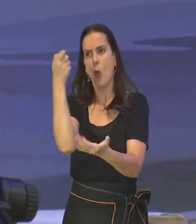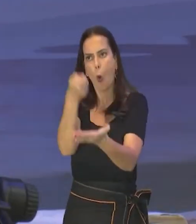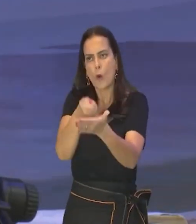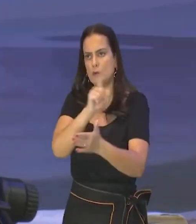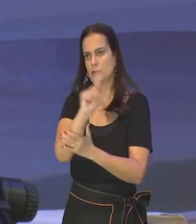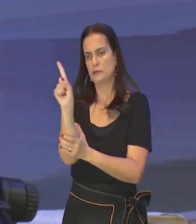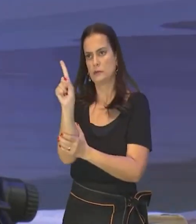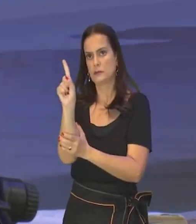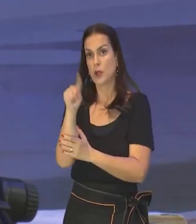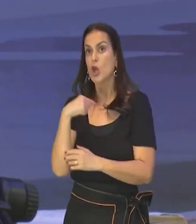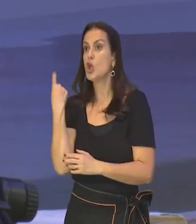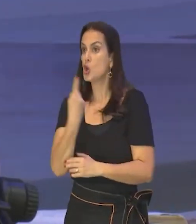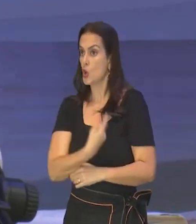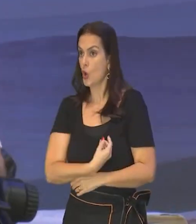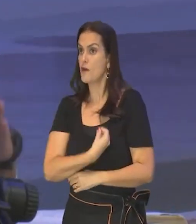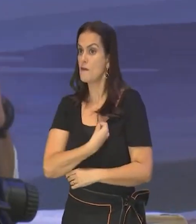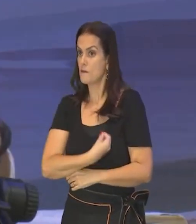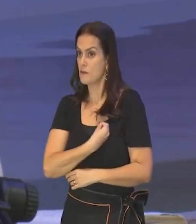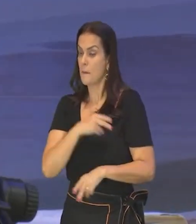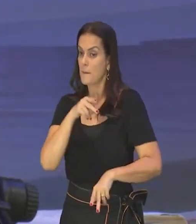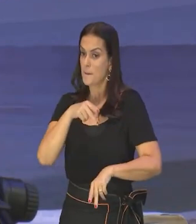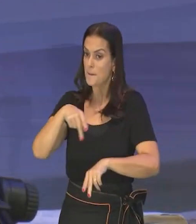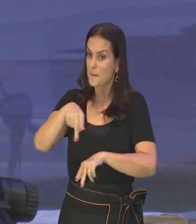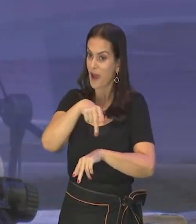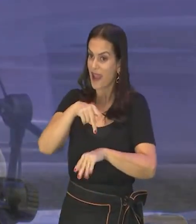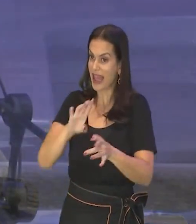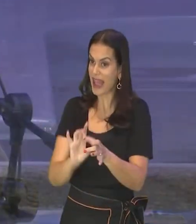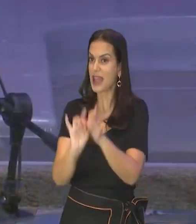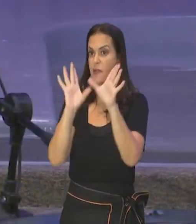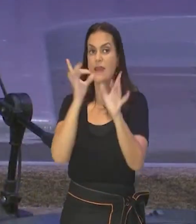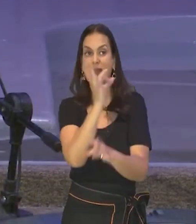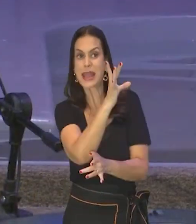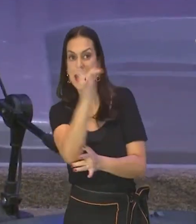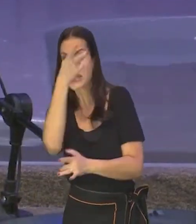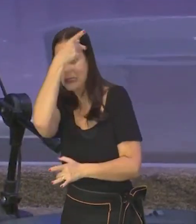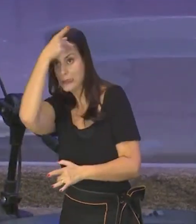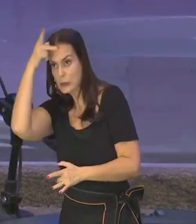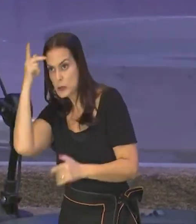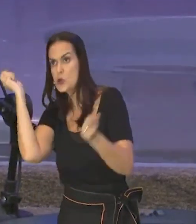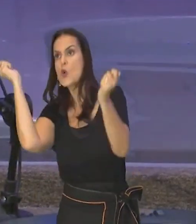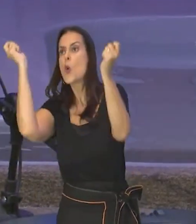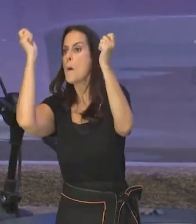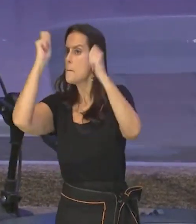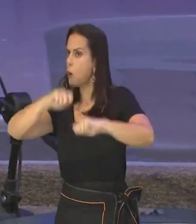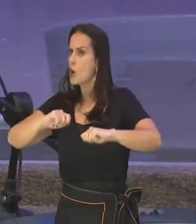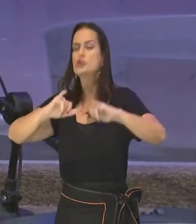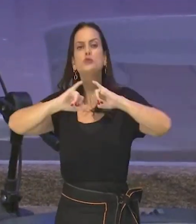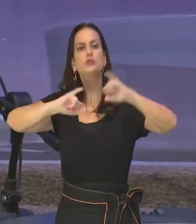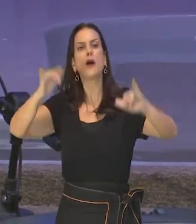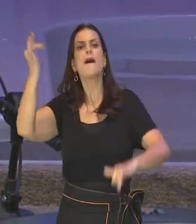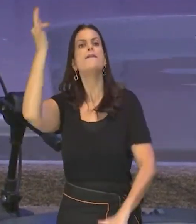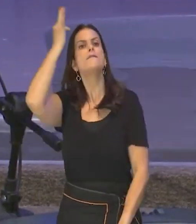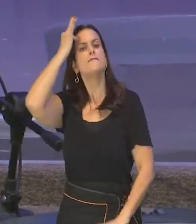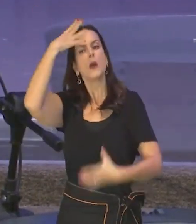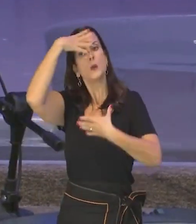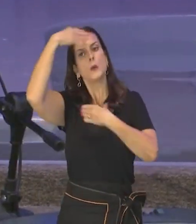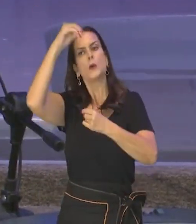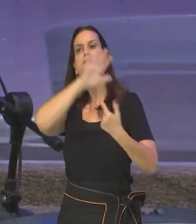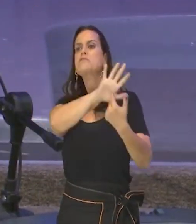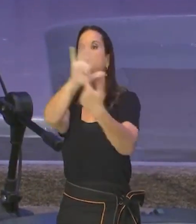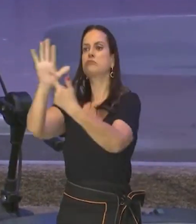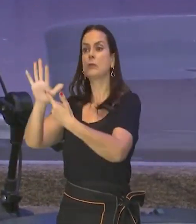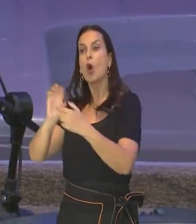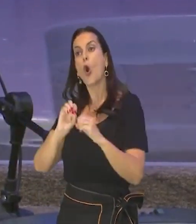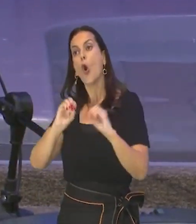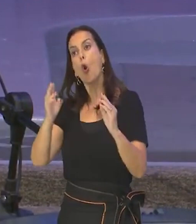Nós vivemos num país laico, em que cada pessoa pode professar a sua fé, inclusive nenhuma